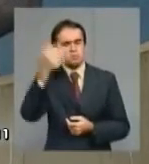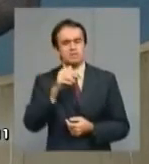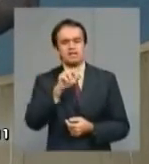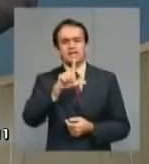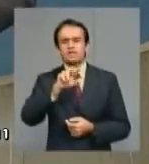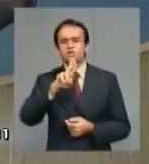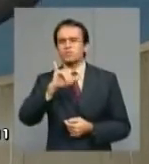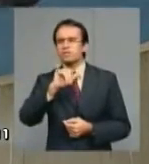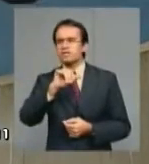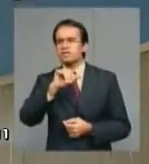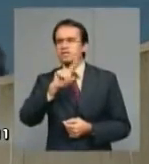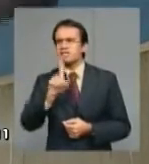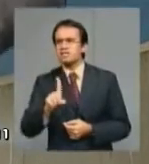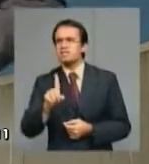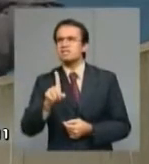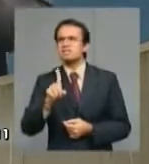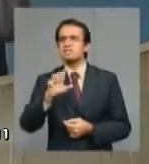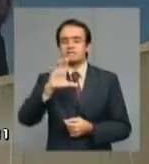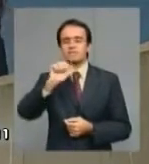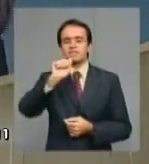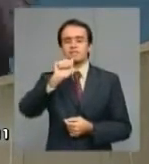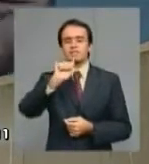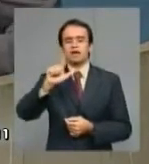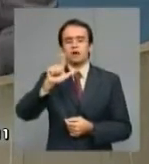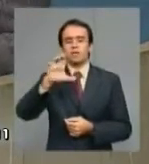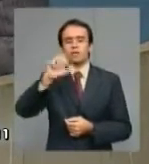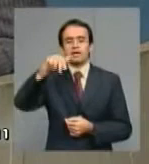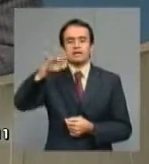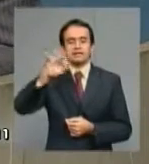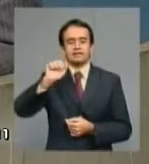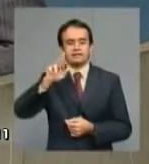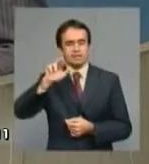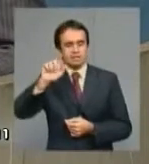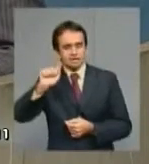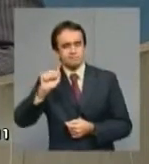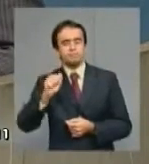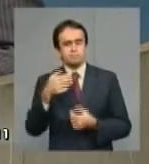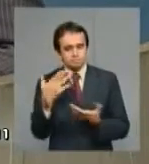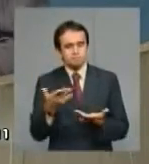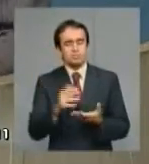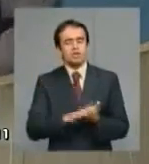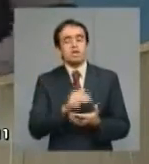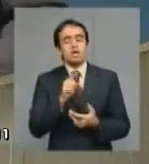doutor Luiz Alcântara. O doutor Luiz Alcântara,